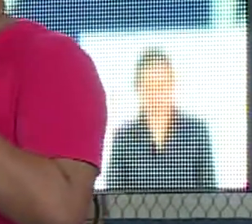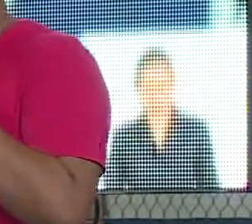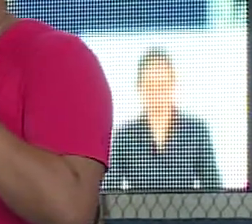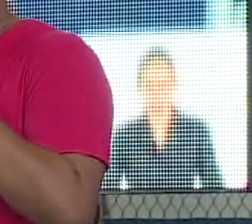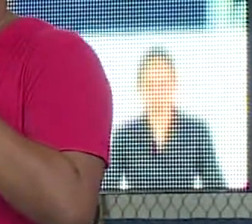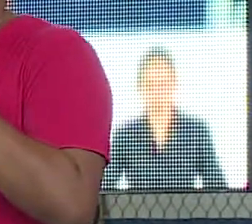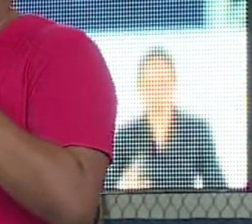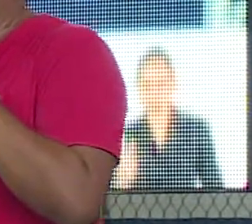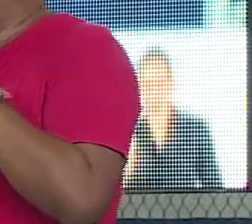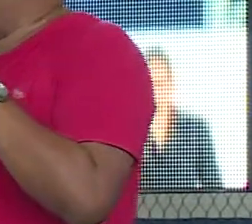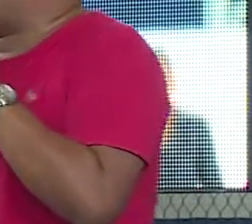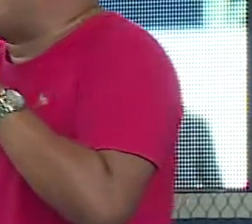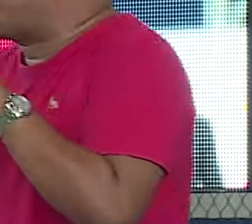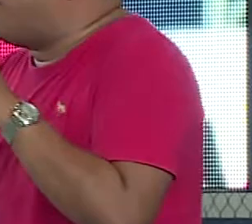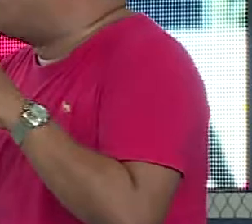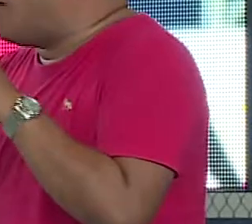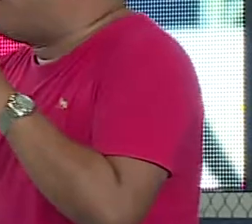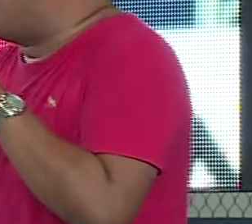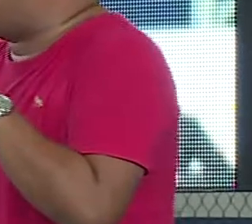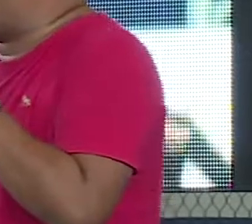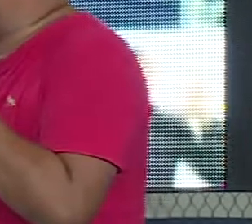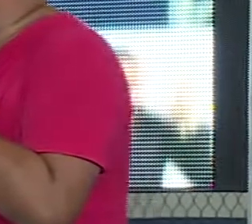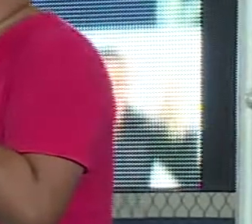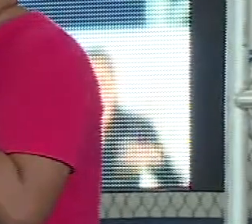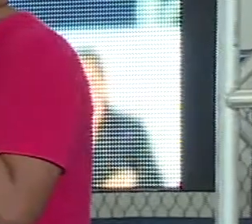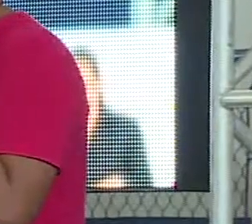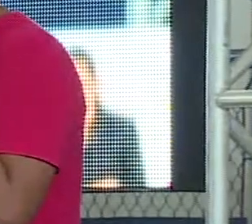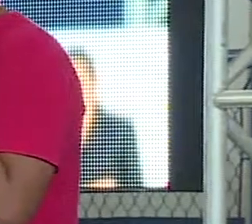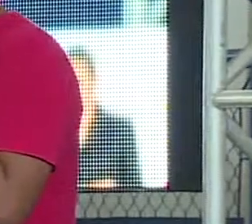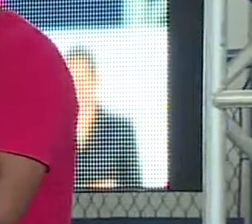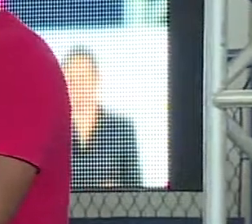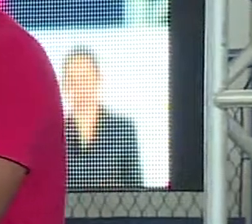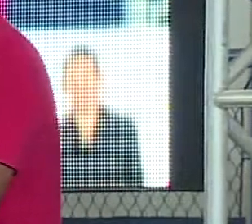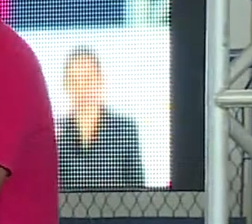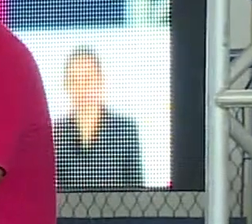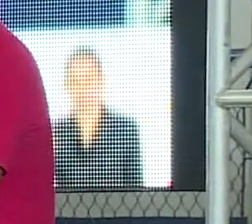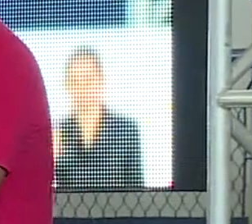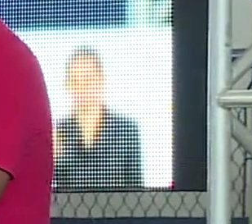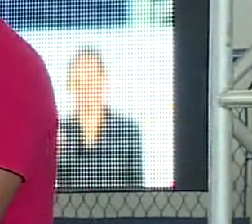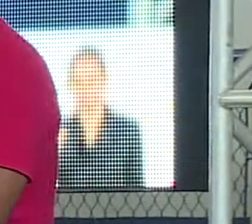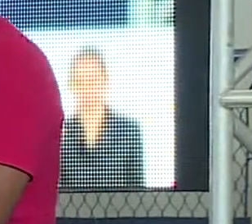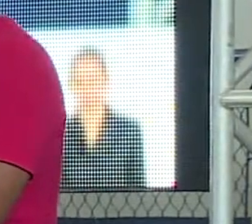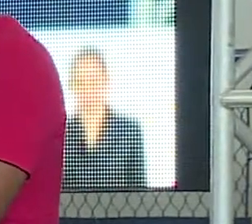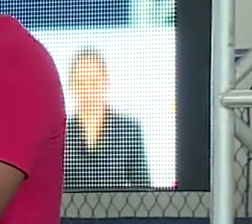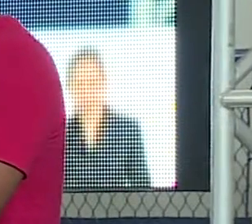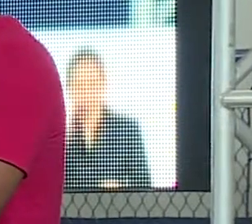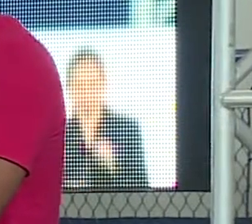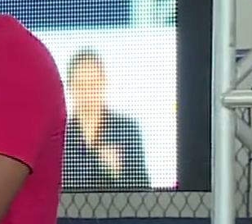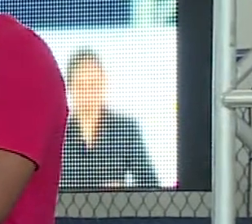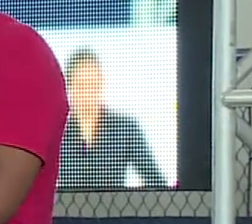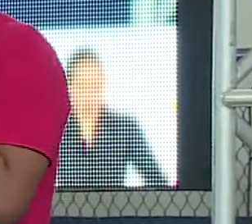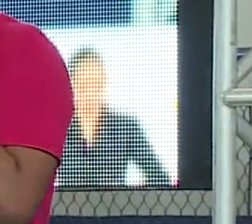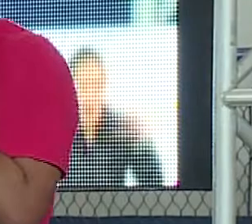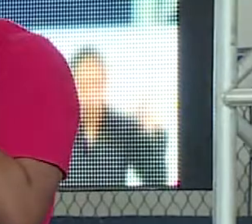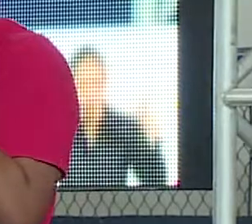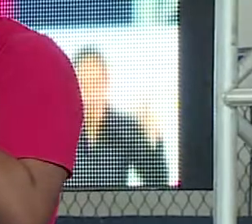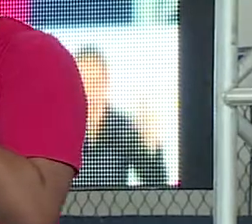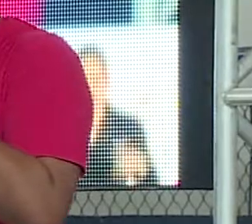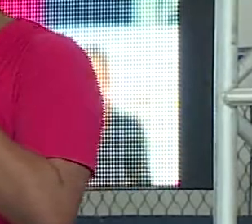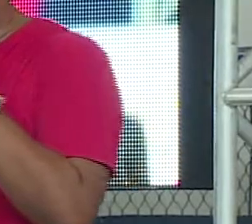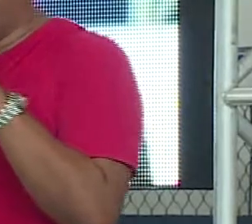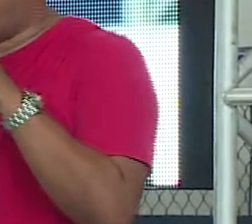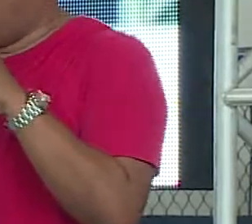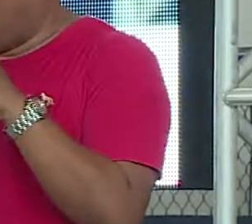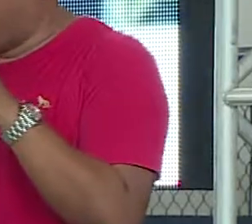aceso. O estopim de uma bomba de hidrogênio é uma bomba atômica. Para a bomba de